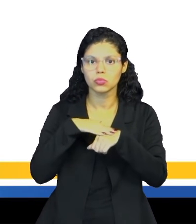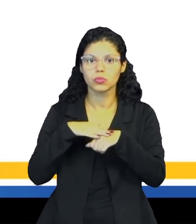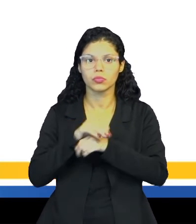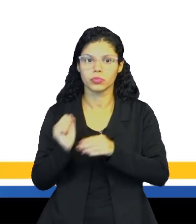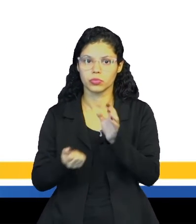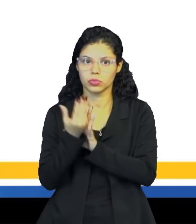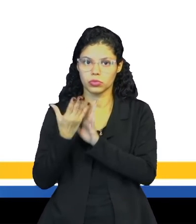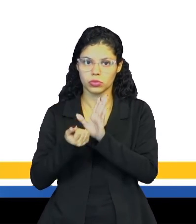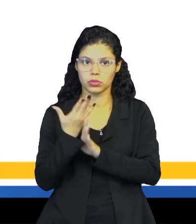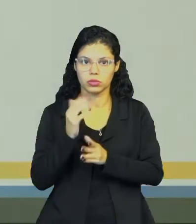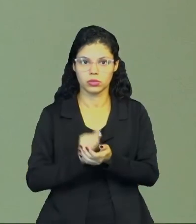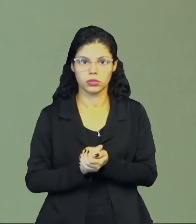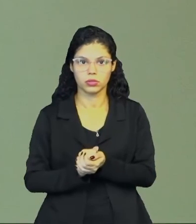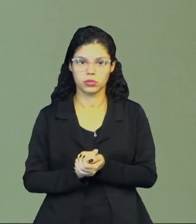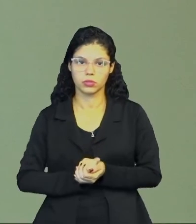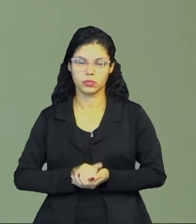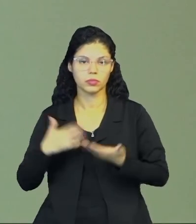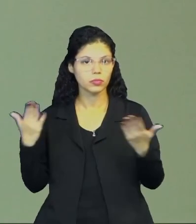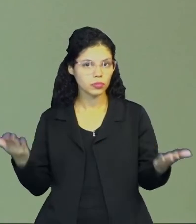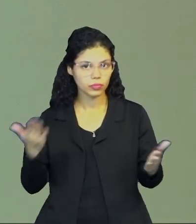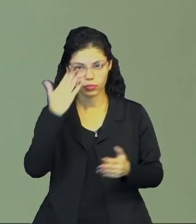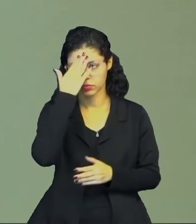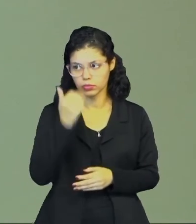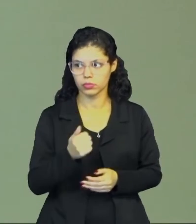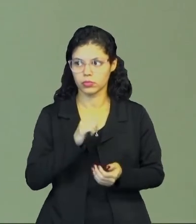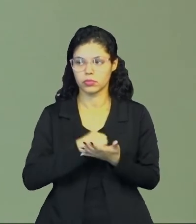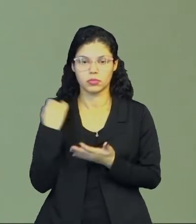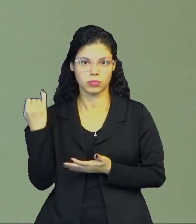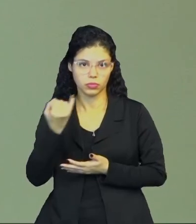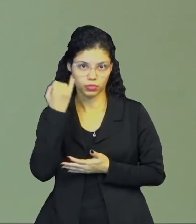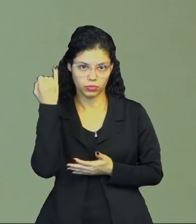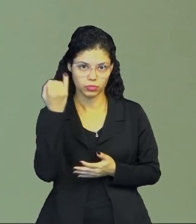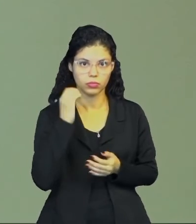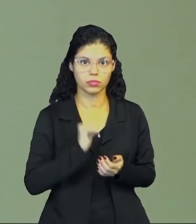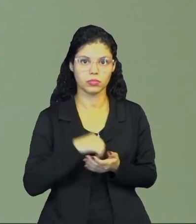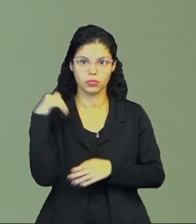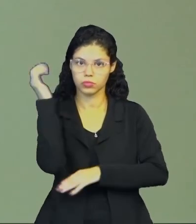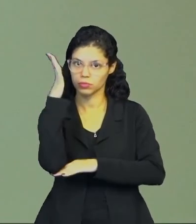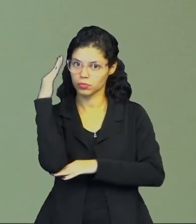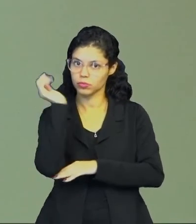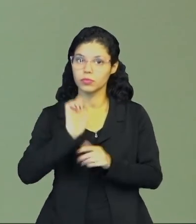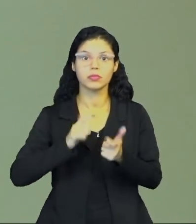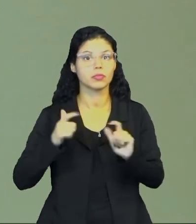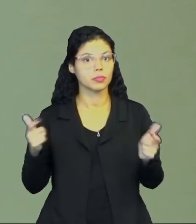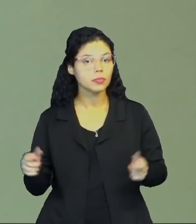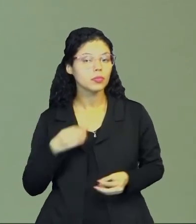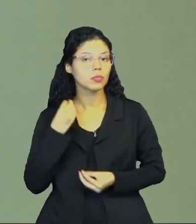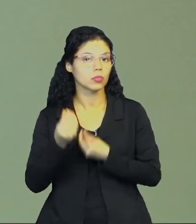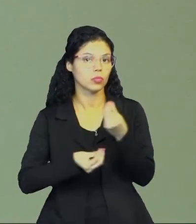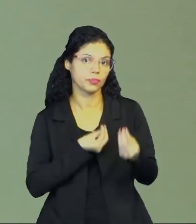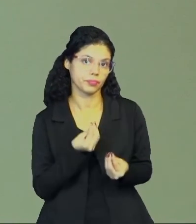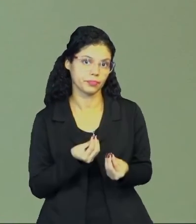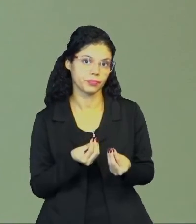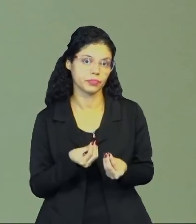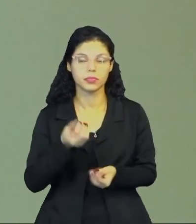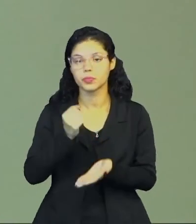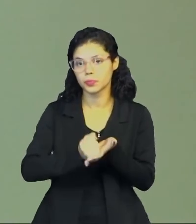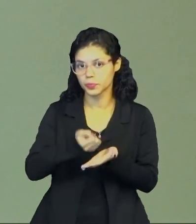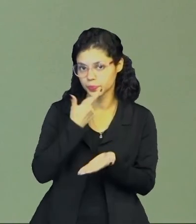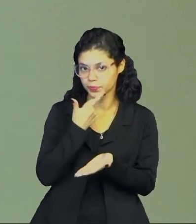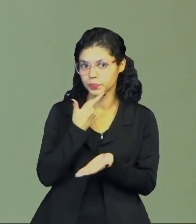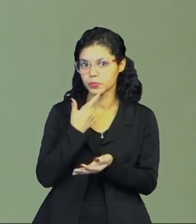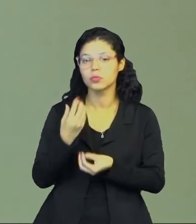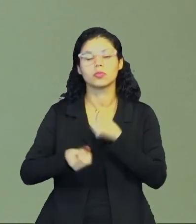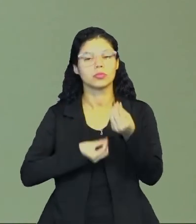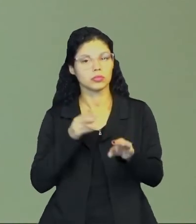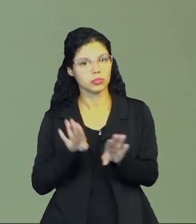utilizado na produção dos meios de cultura. Então sabemos que a importância das algas elas são muito grandes, tanto para a farmacêutica